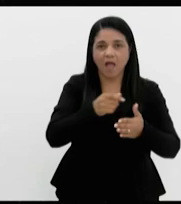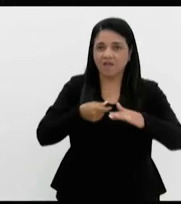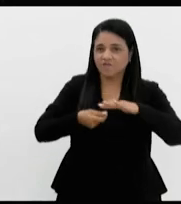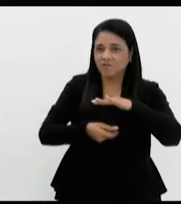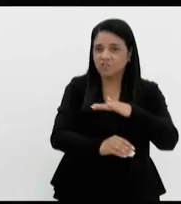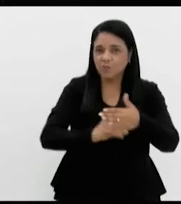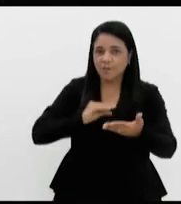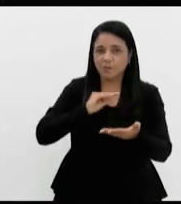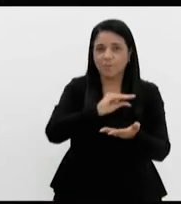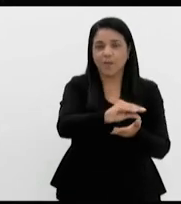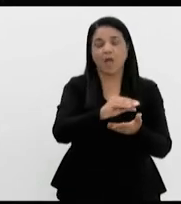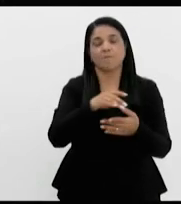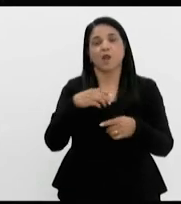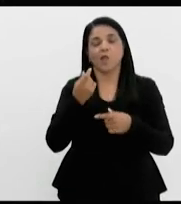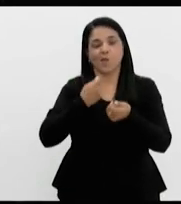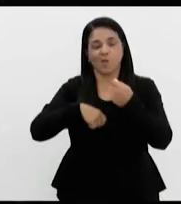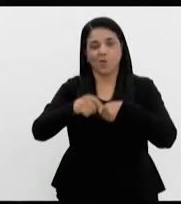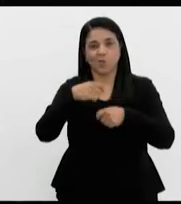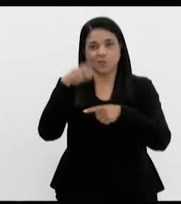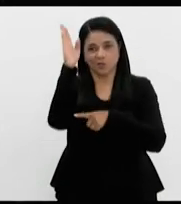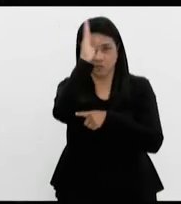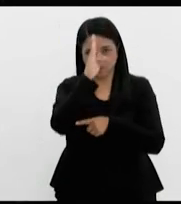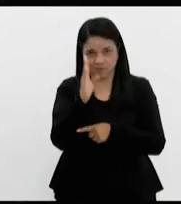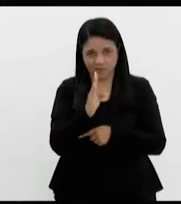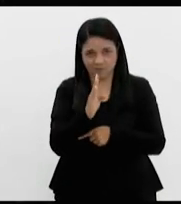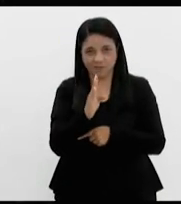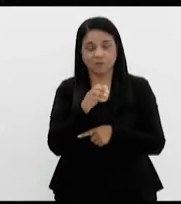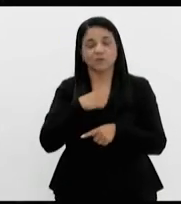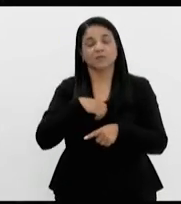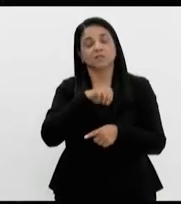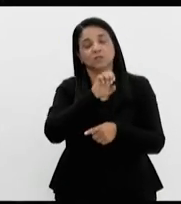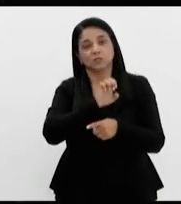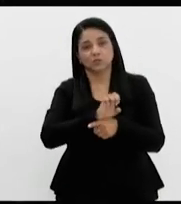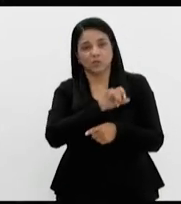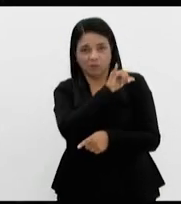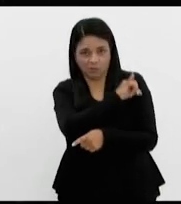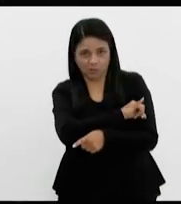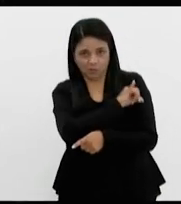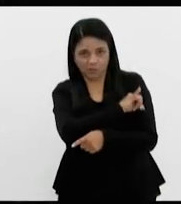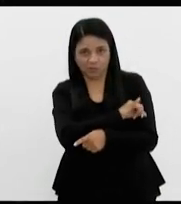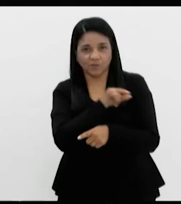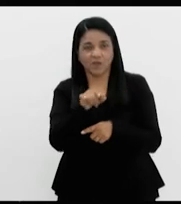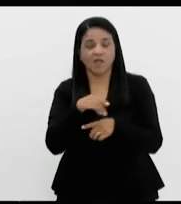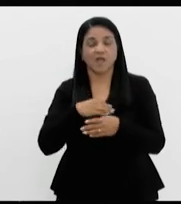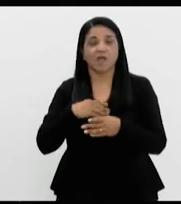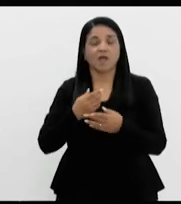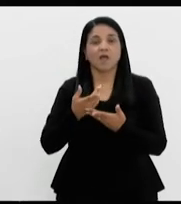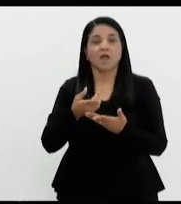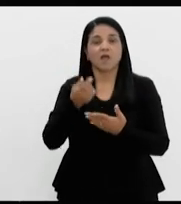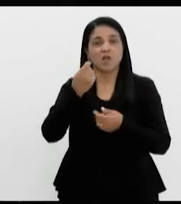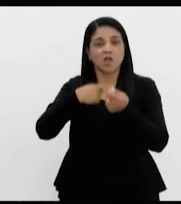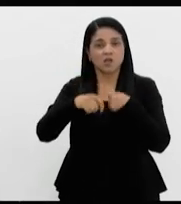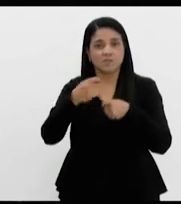economia do Estado do Rio de Janeiro. A economia criativa, por exemplo, como a indústria do